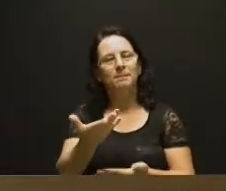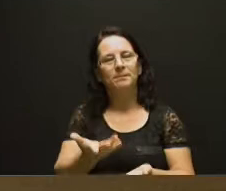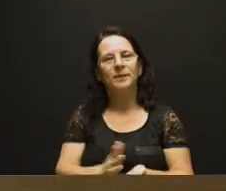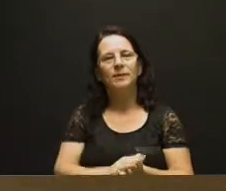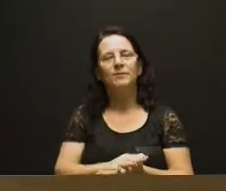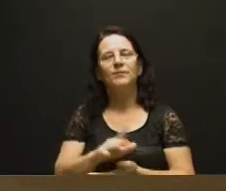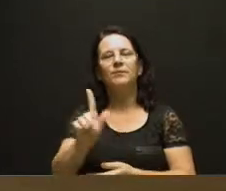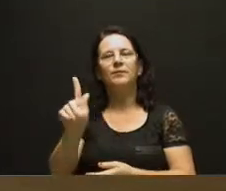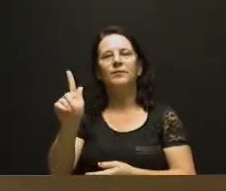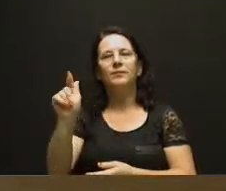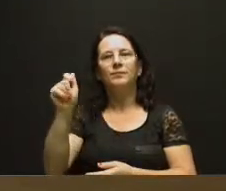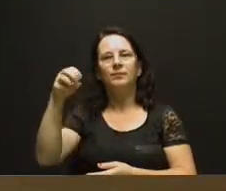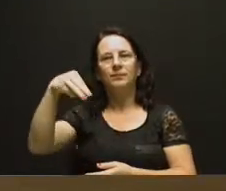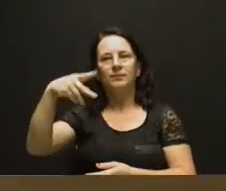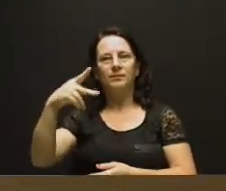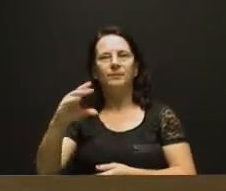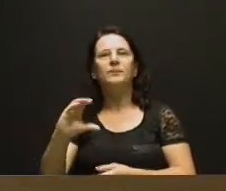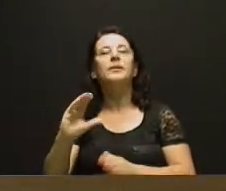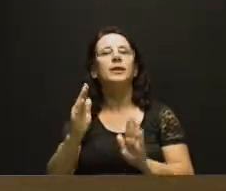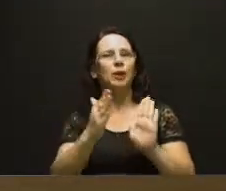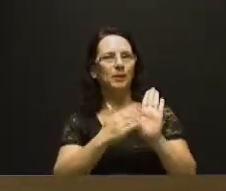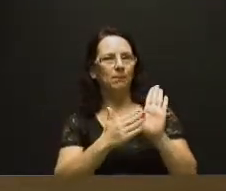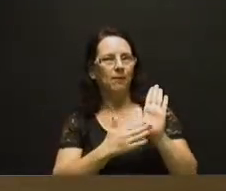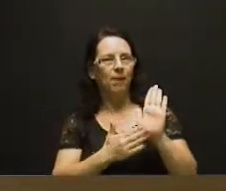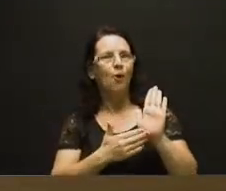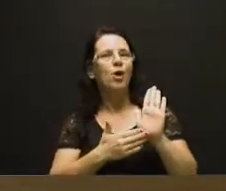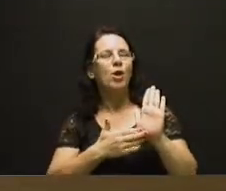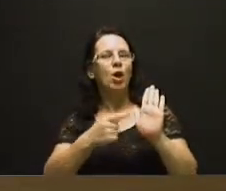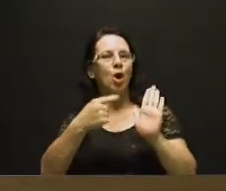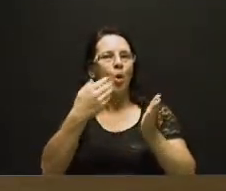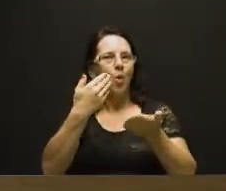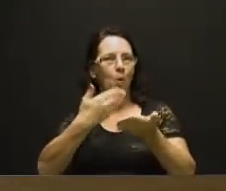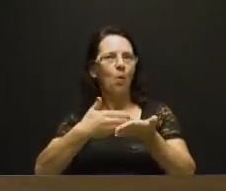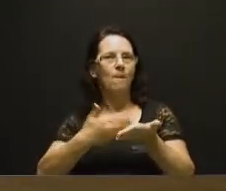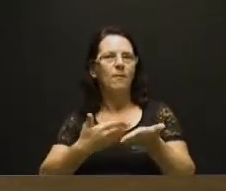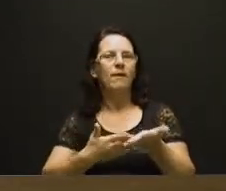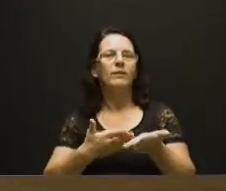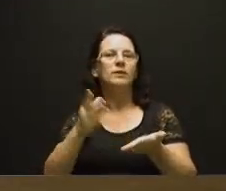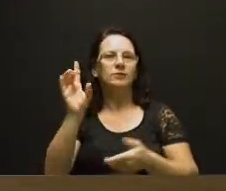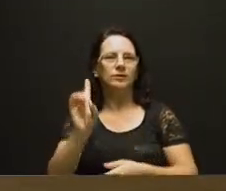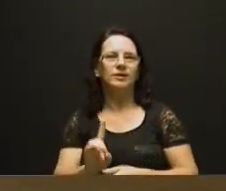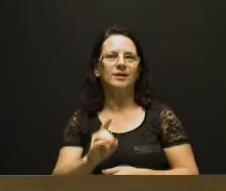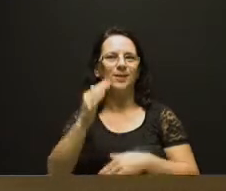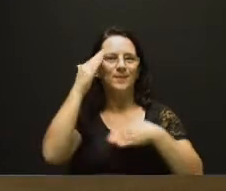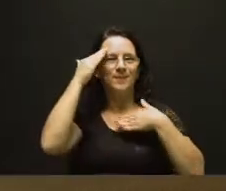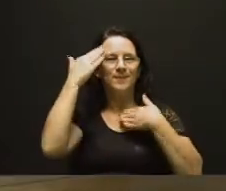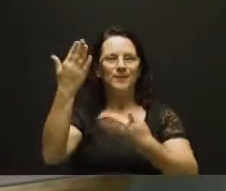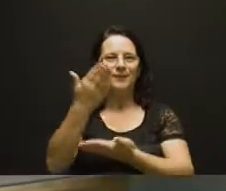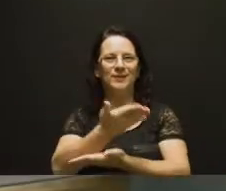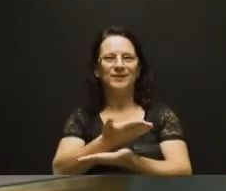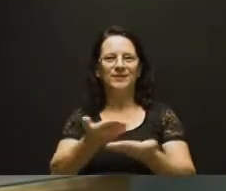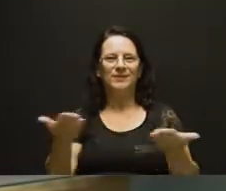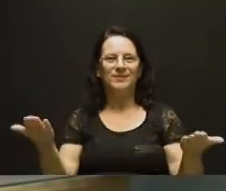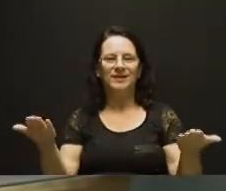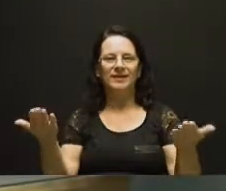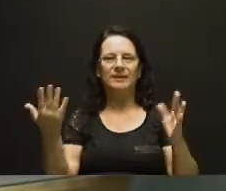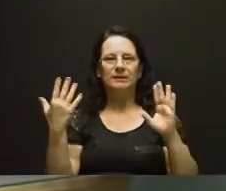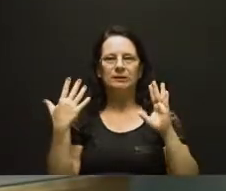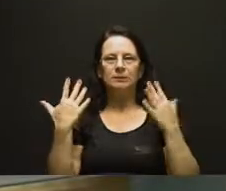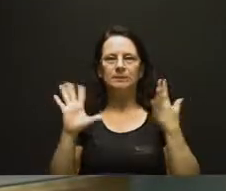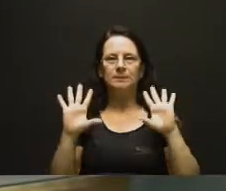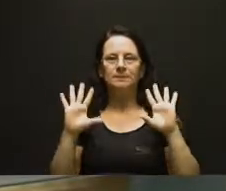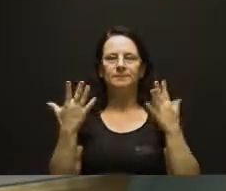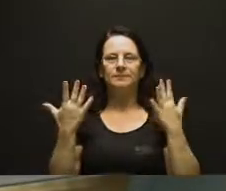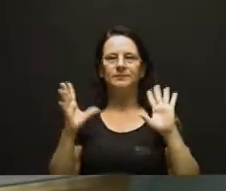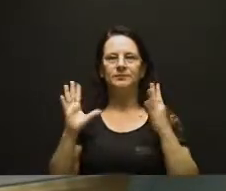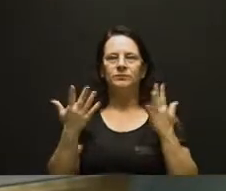esse documento 11 e alimentar essa discussão e cobrar a quem de direito muito obrigado a todos o